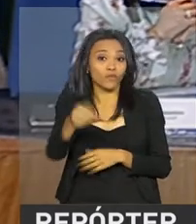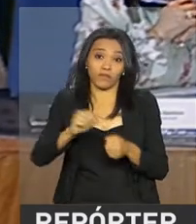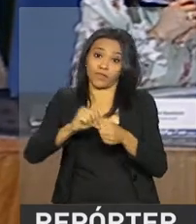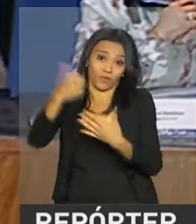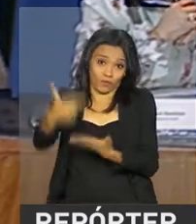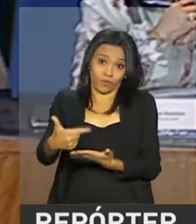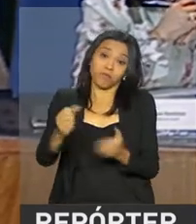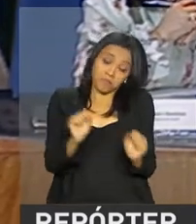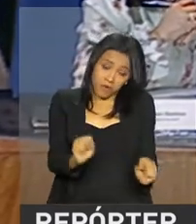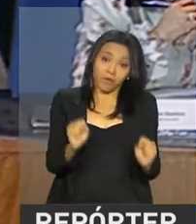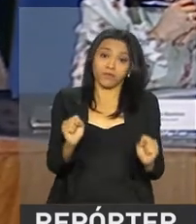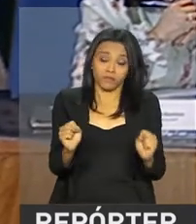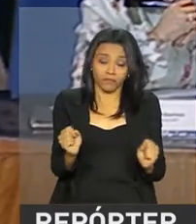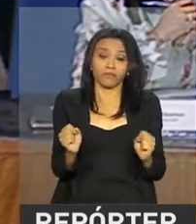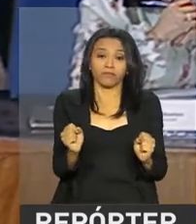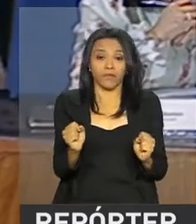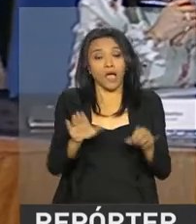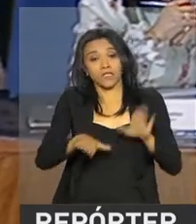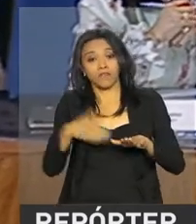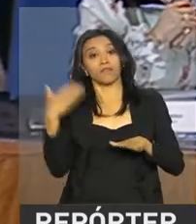Então.